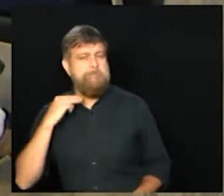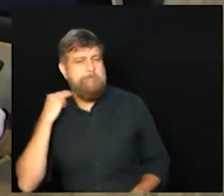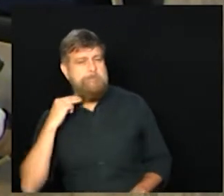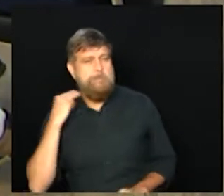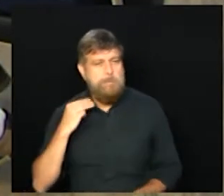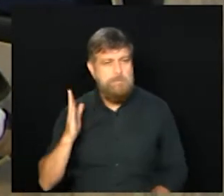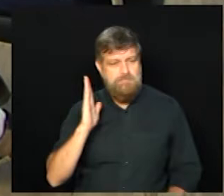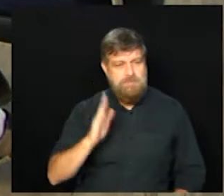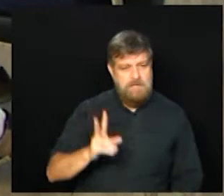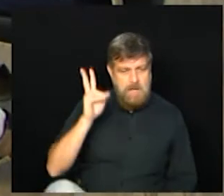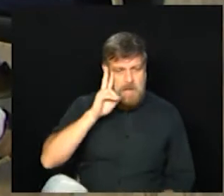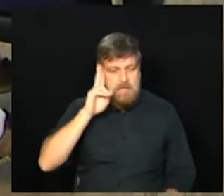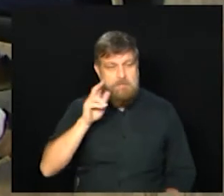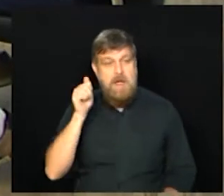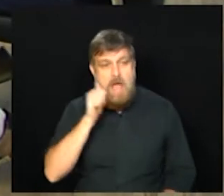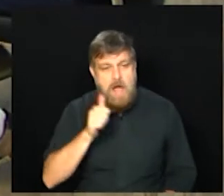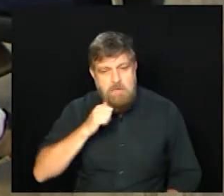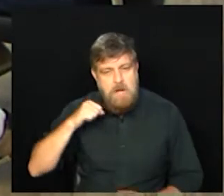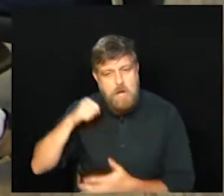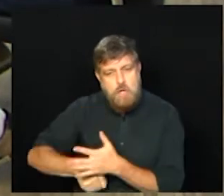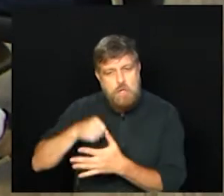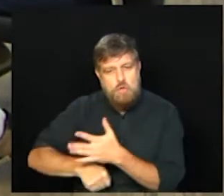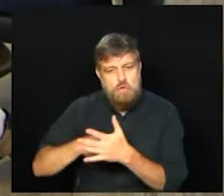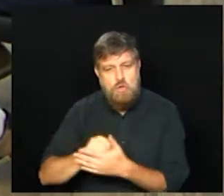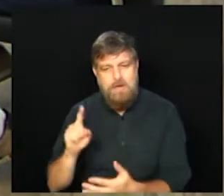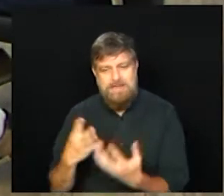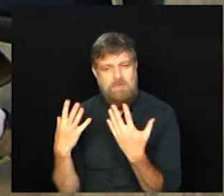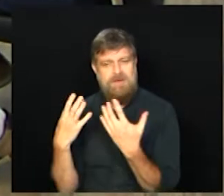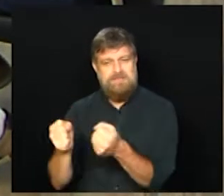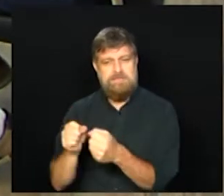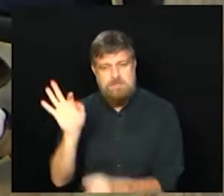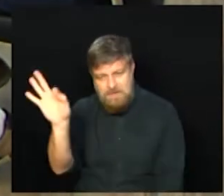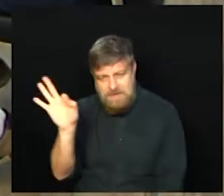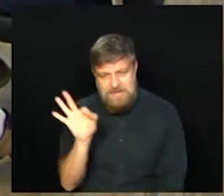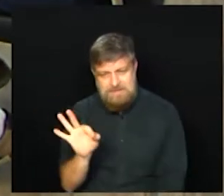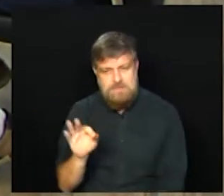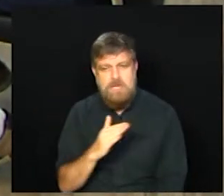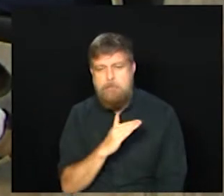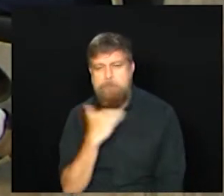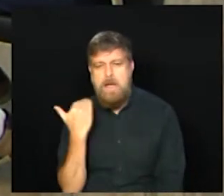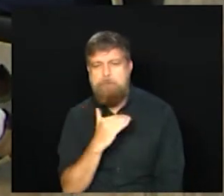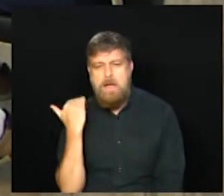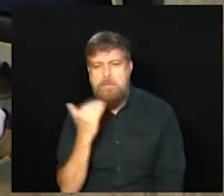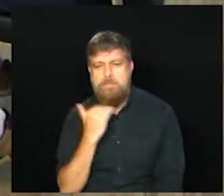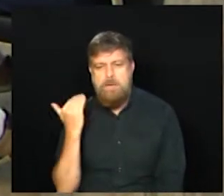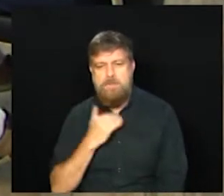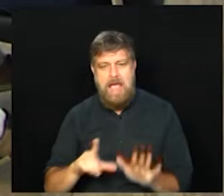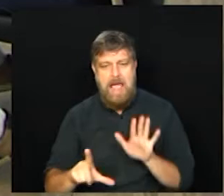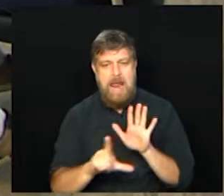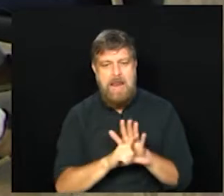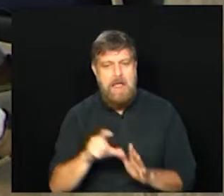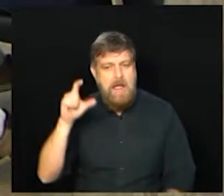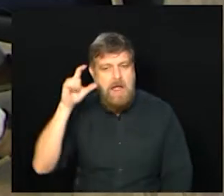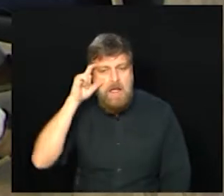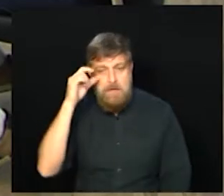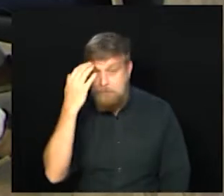imagem da mulher que lutou, que fugiu da estatística de milhares que perderam a vida por feminicídio e pode ser um